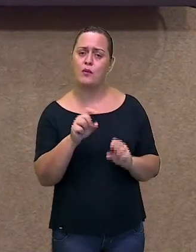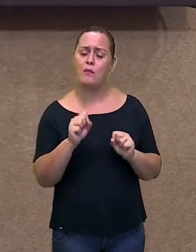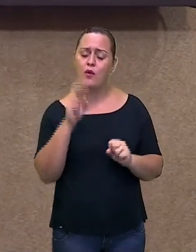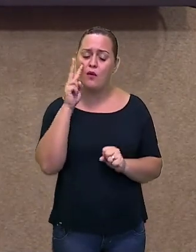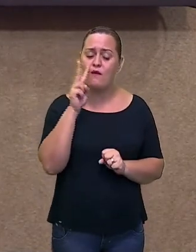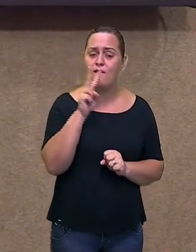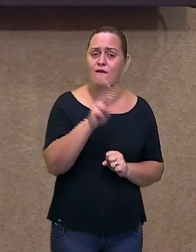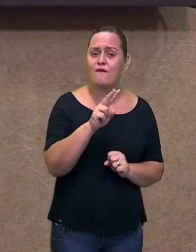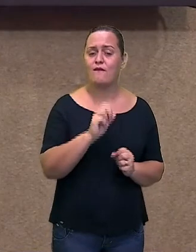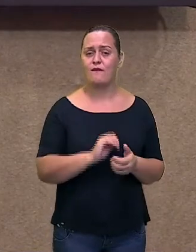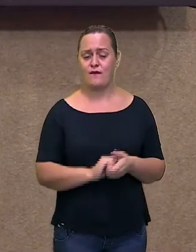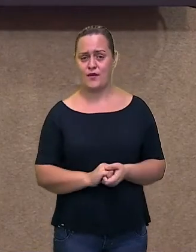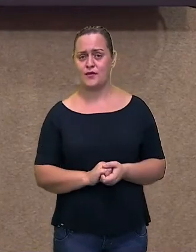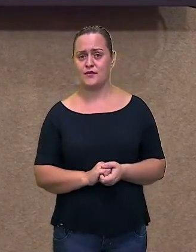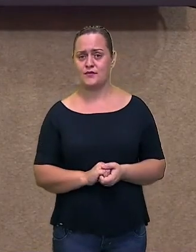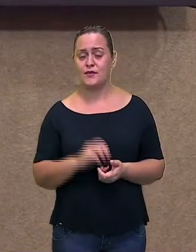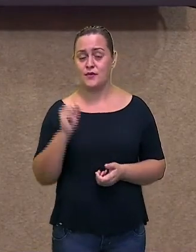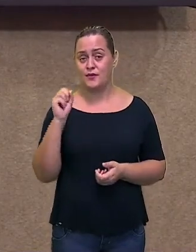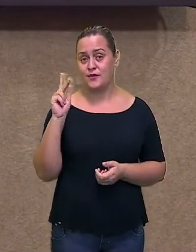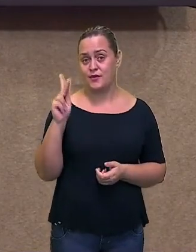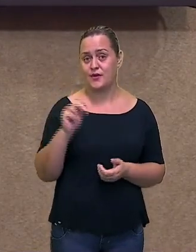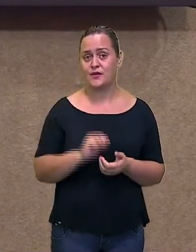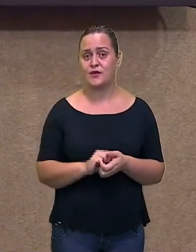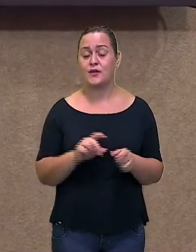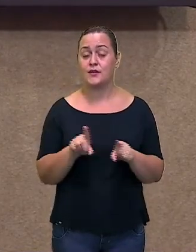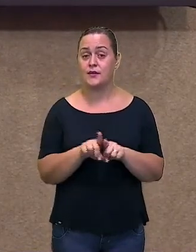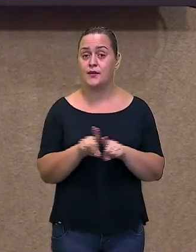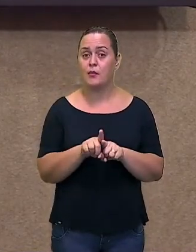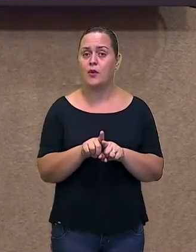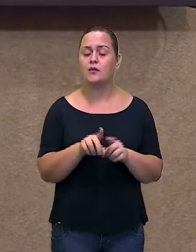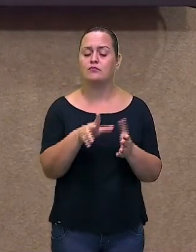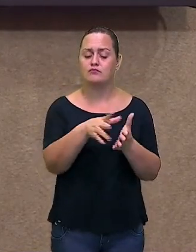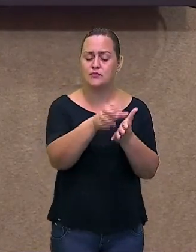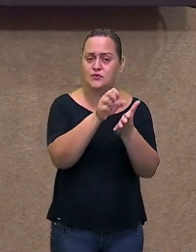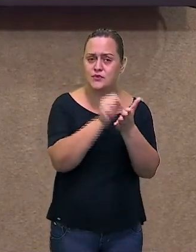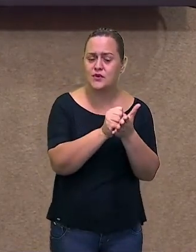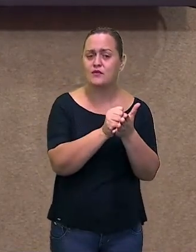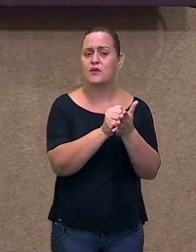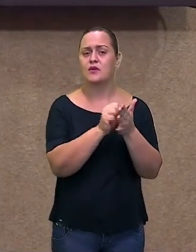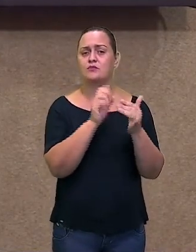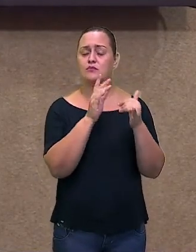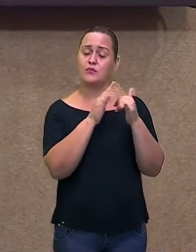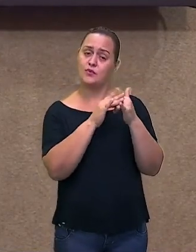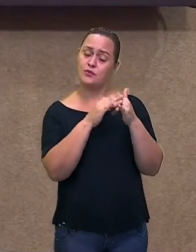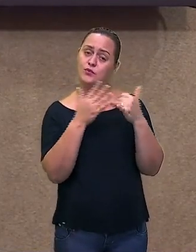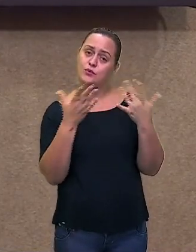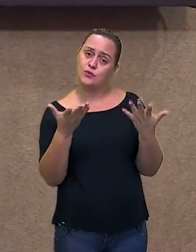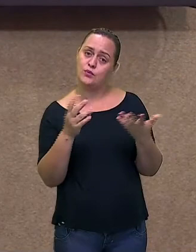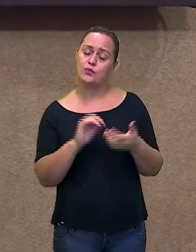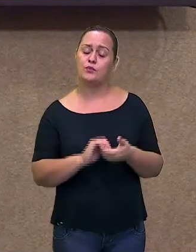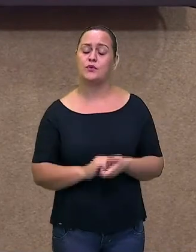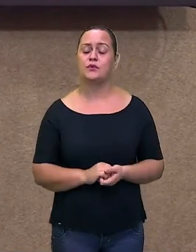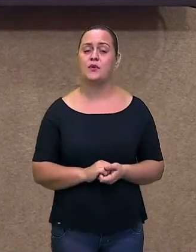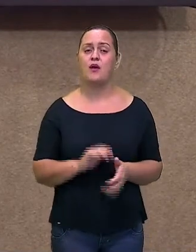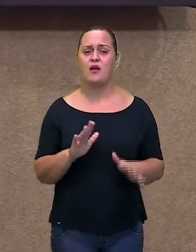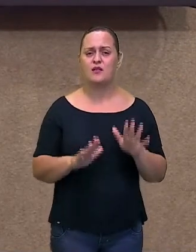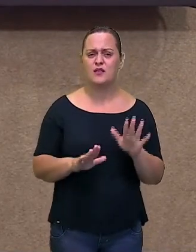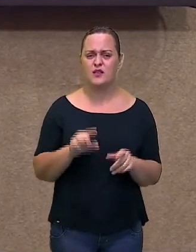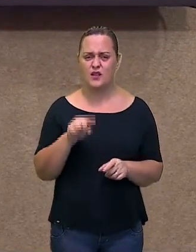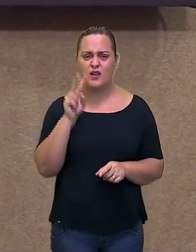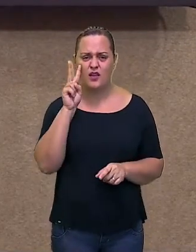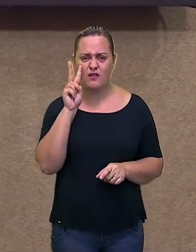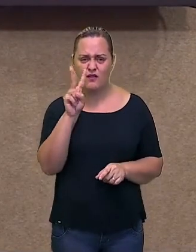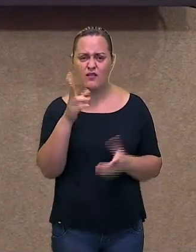deixe de acessar lá também se inscrever no canal do YouTube às vezes você quer assistir à saúde de novo